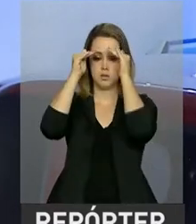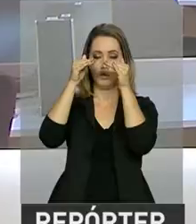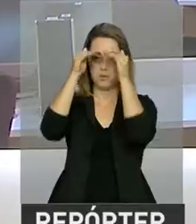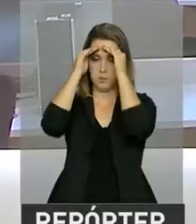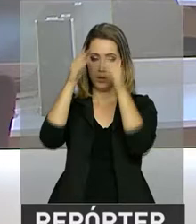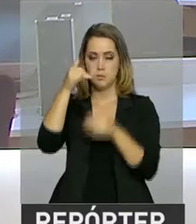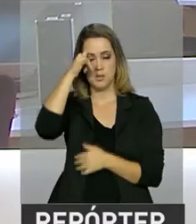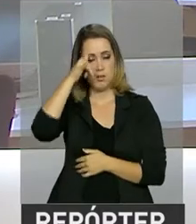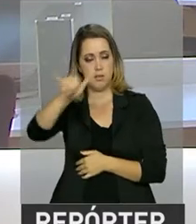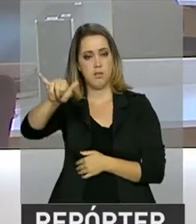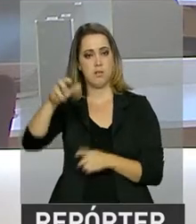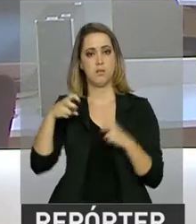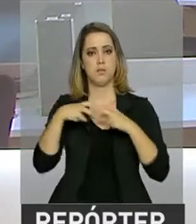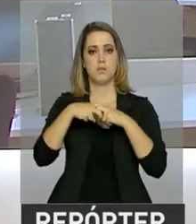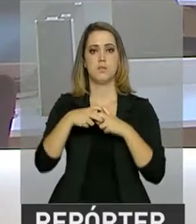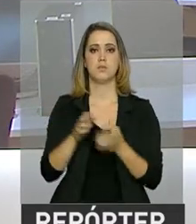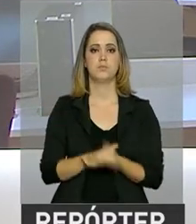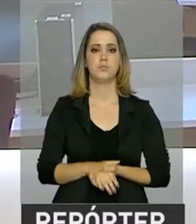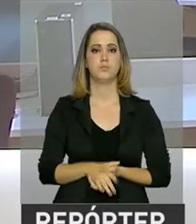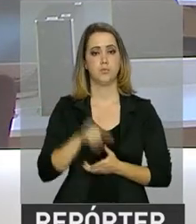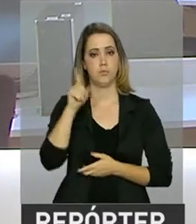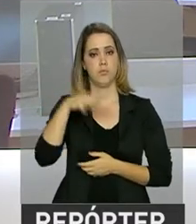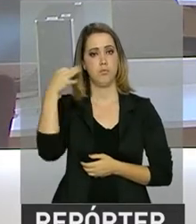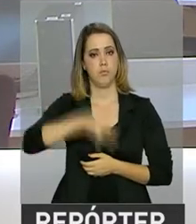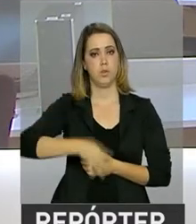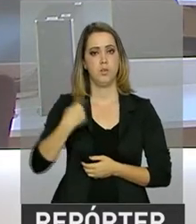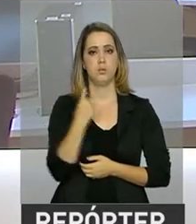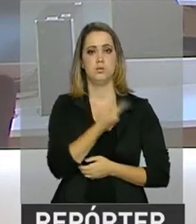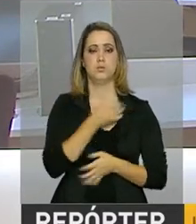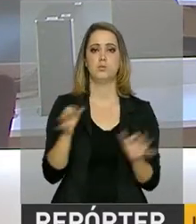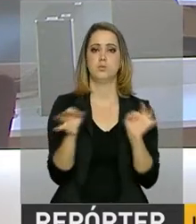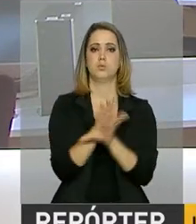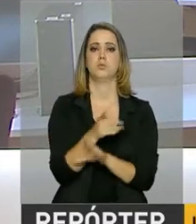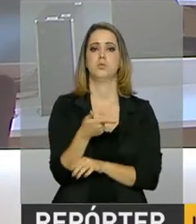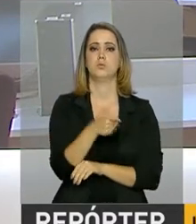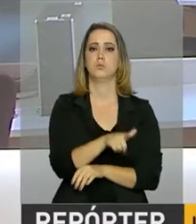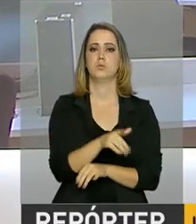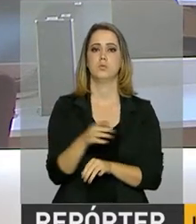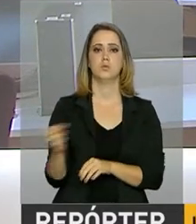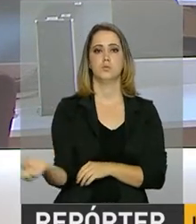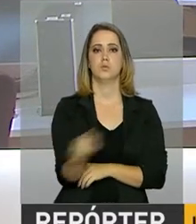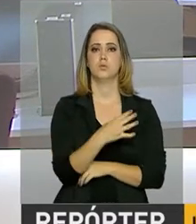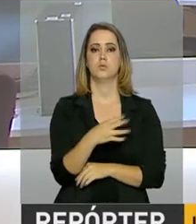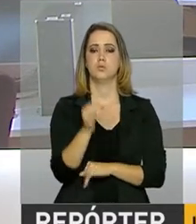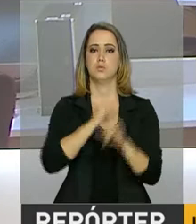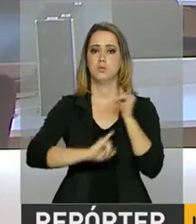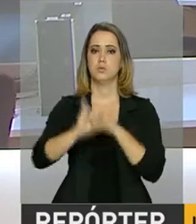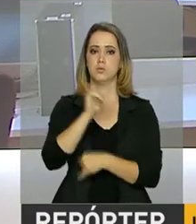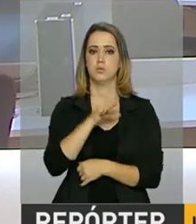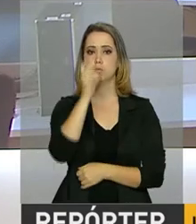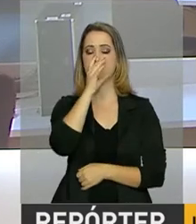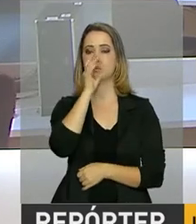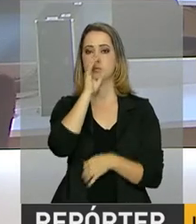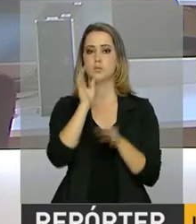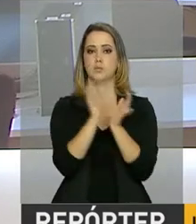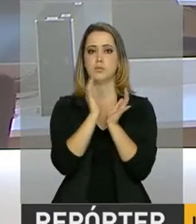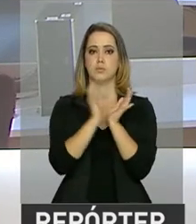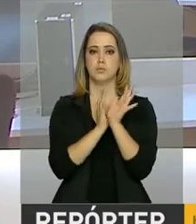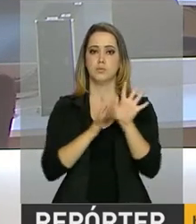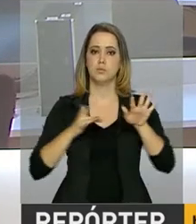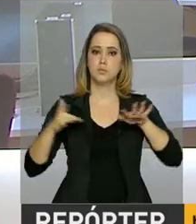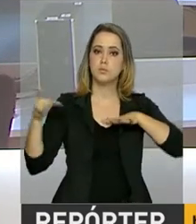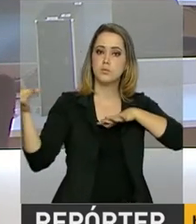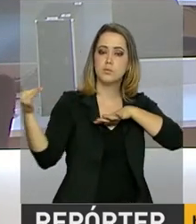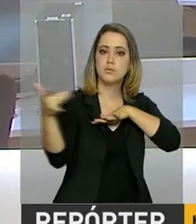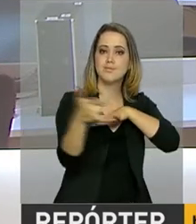acidente. É isso mesmo. Nós ficamos por aqui, podemos voltar a qualquer momento com novas informações. Acompanhe as novidades também